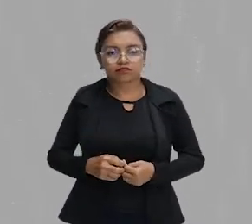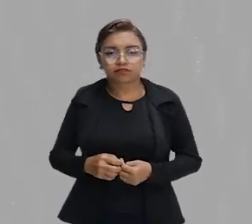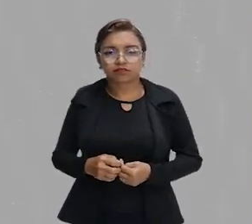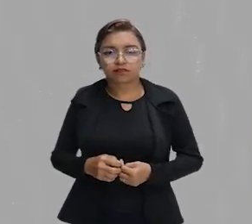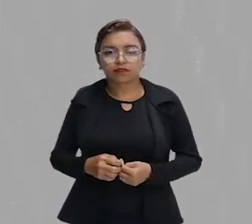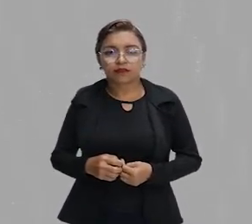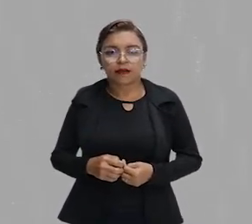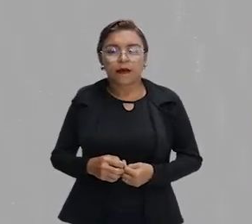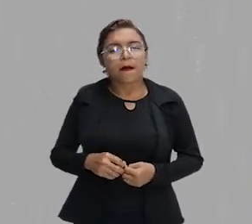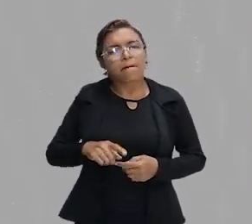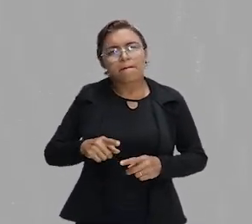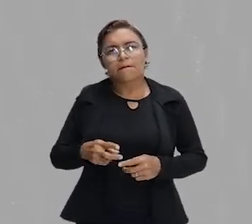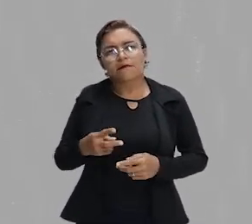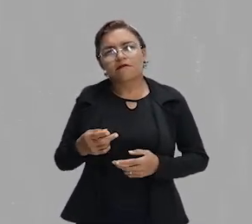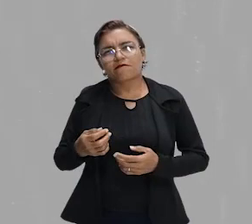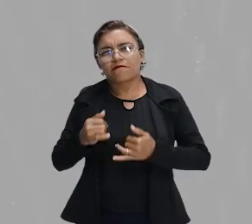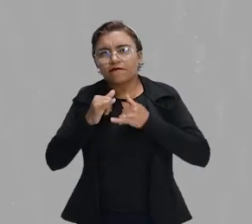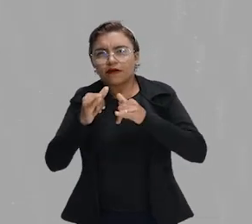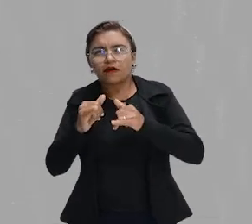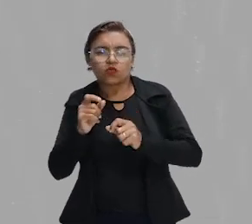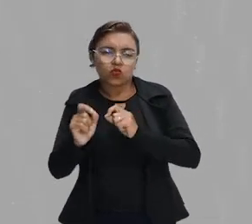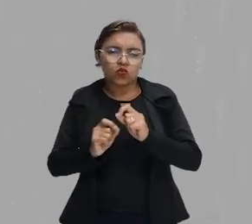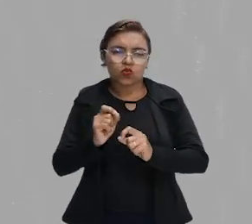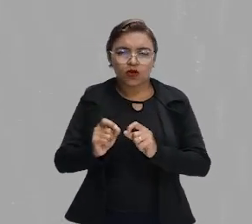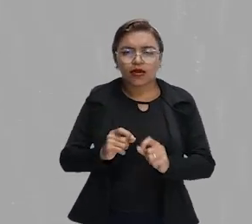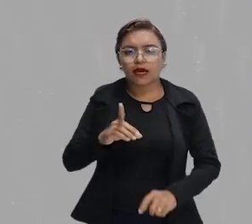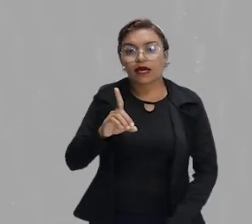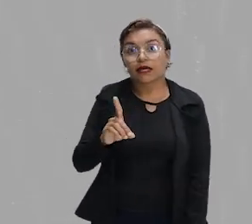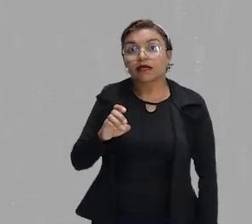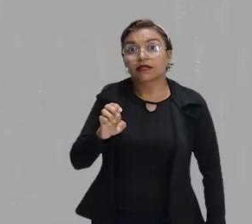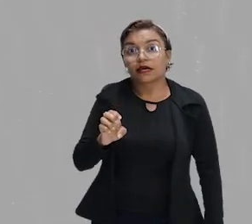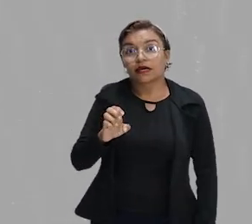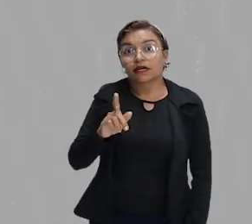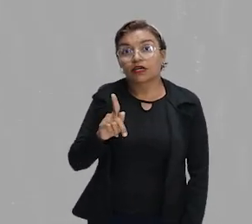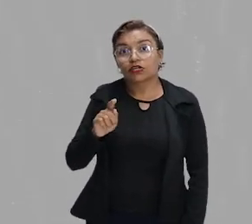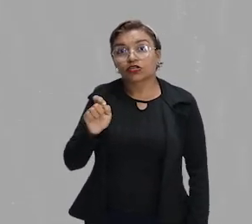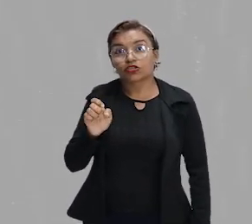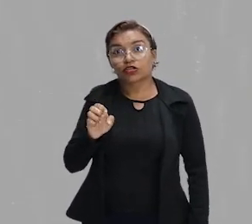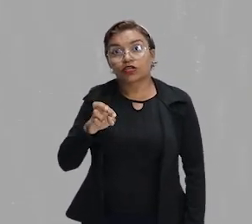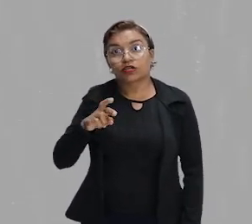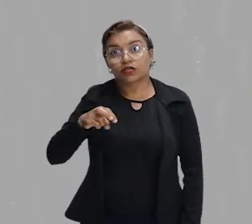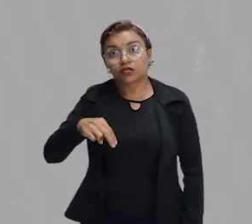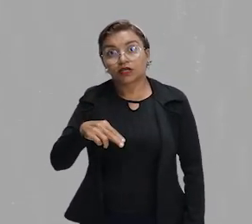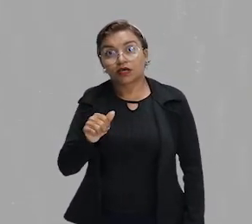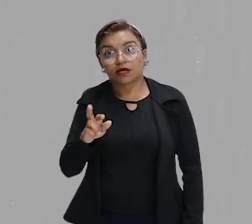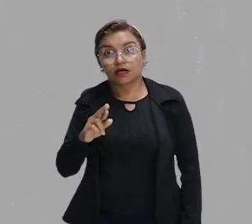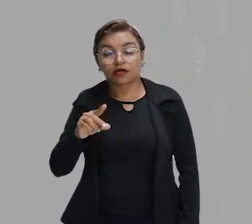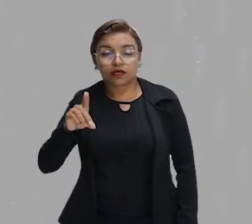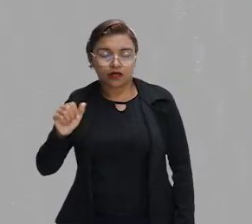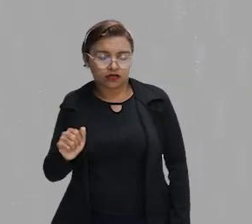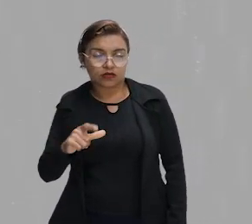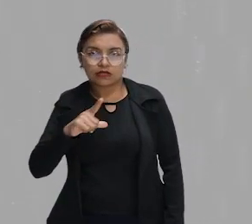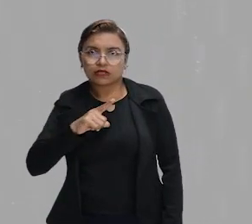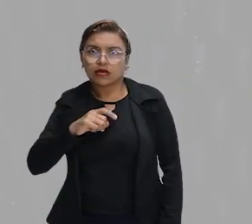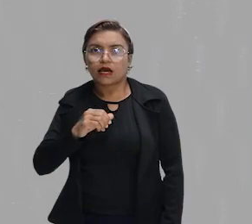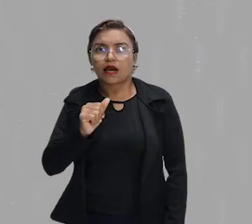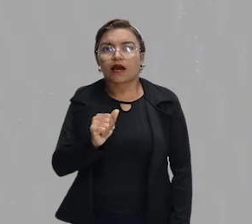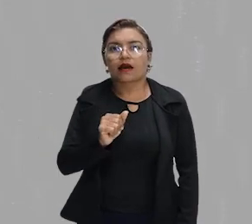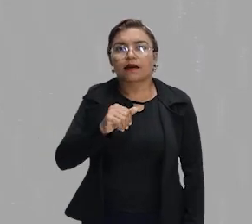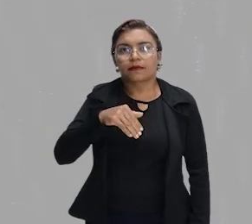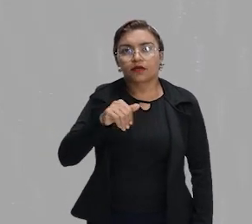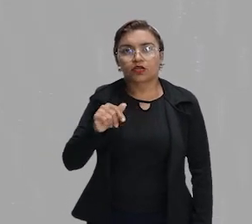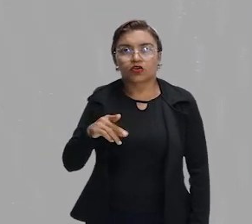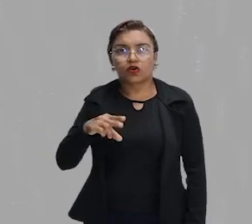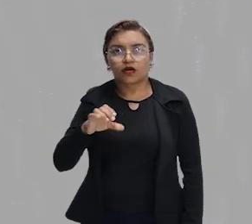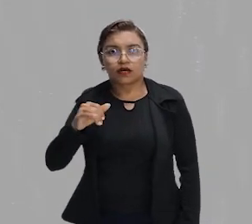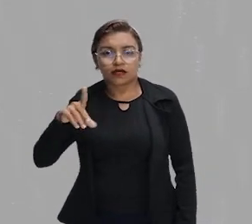ele é degenerado. O que é isso? Você perceber, tem aminoácido aqui